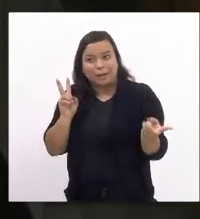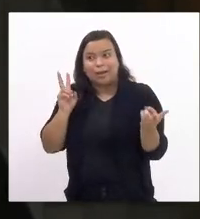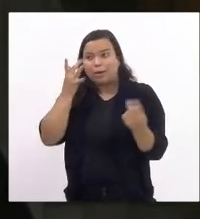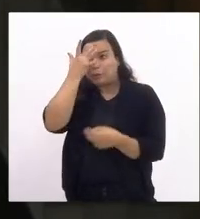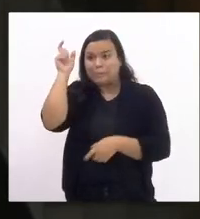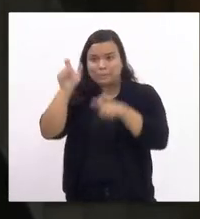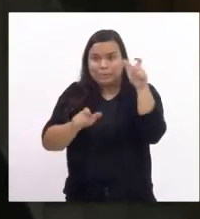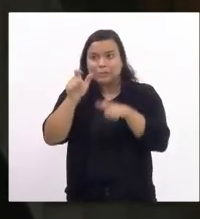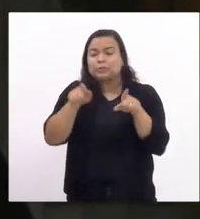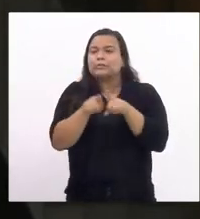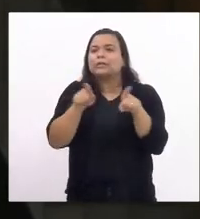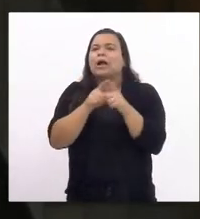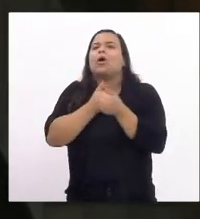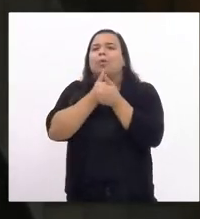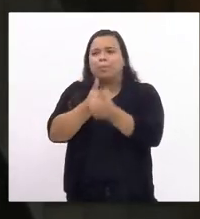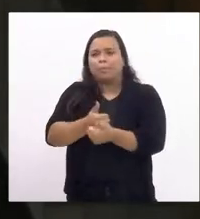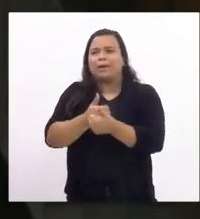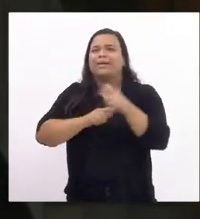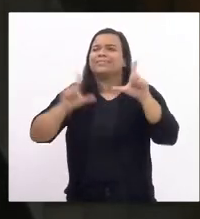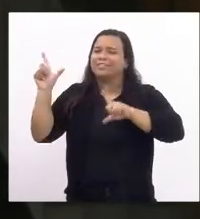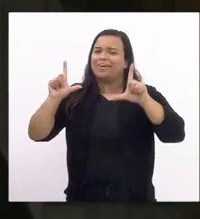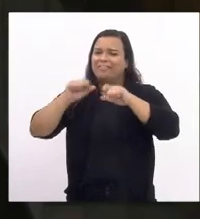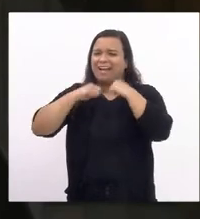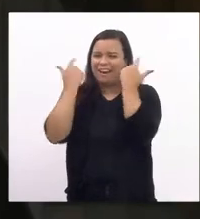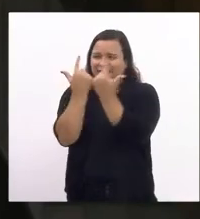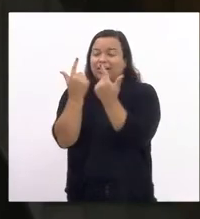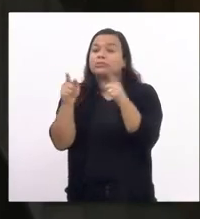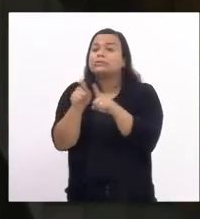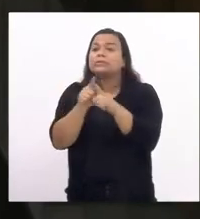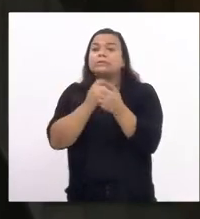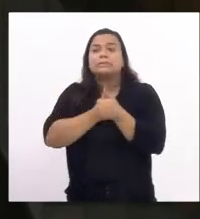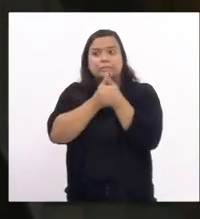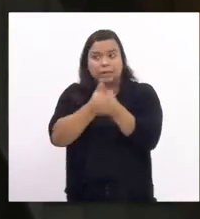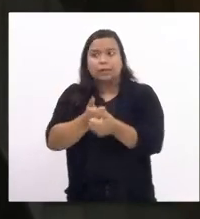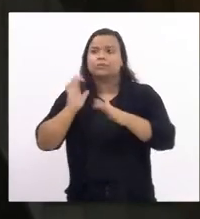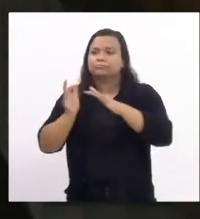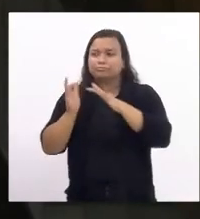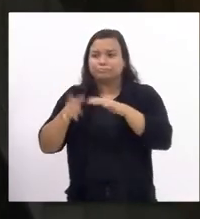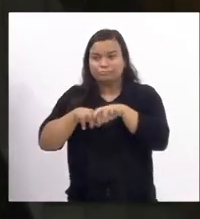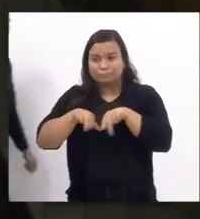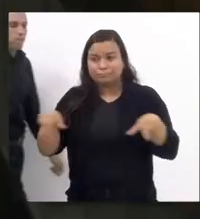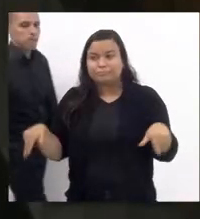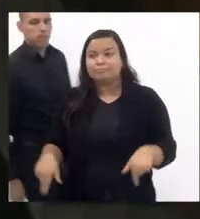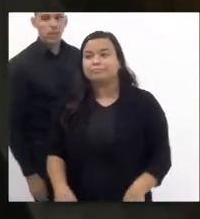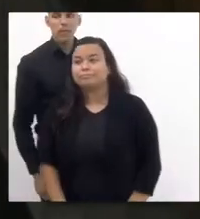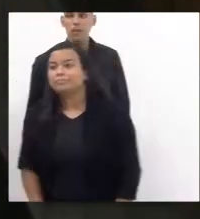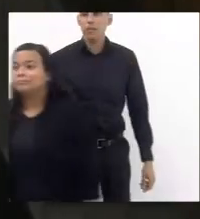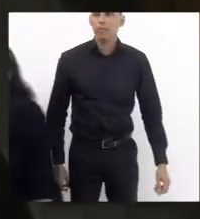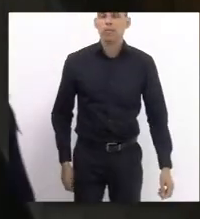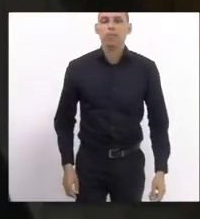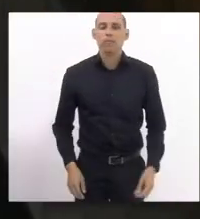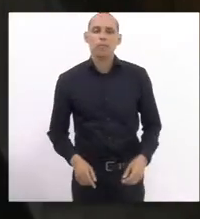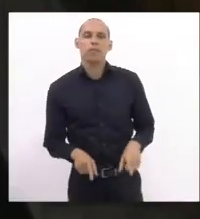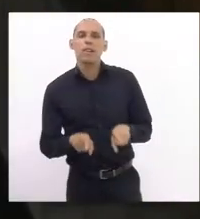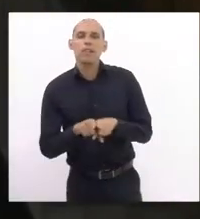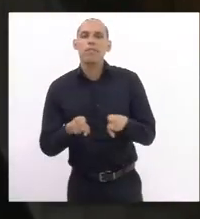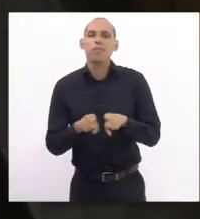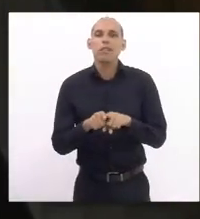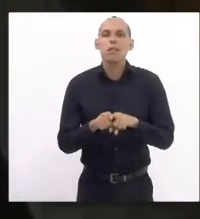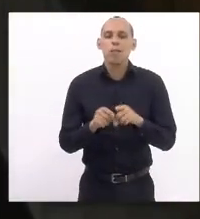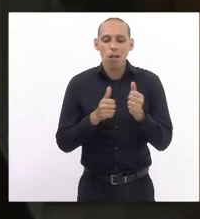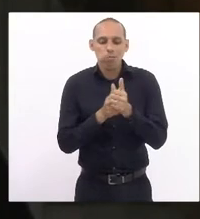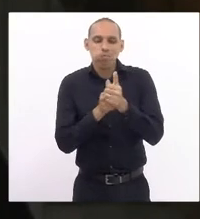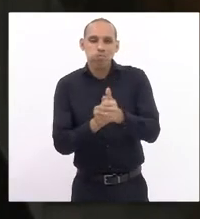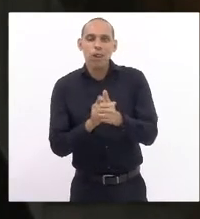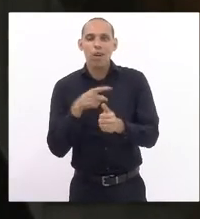que nos acompanham pela TV Alerj, que nos seguem pelas redes sociais, imprensa que faz a cobertura das nossas sessões